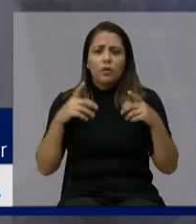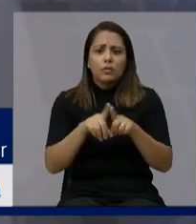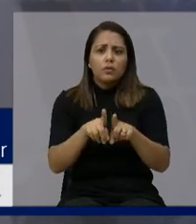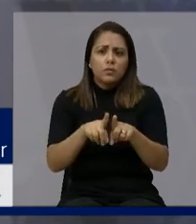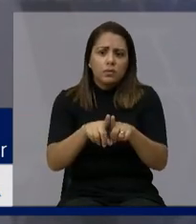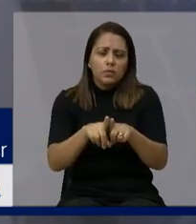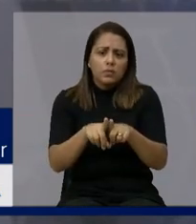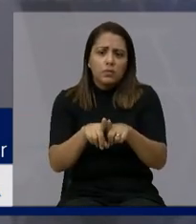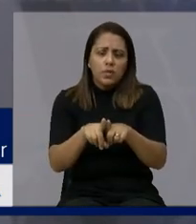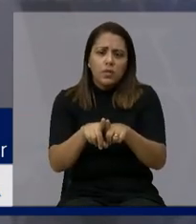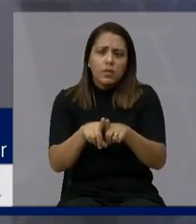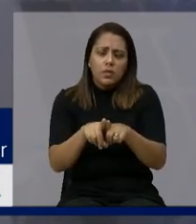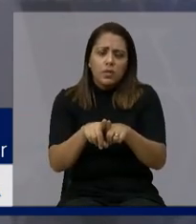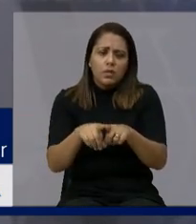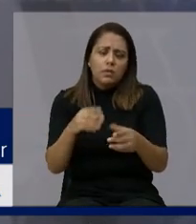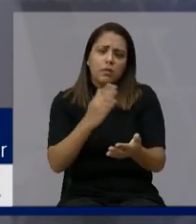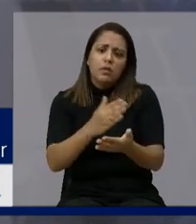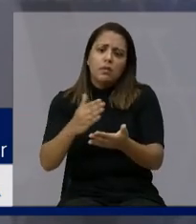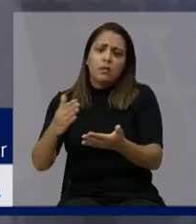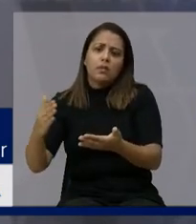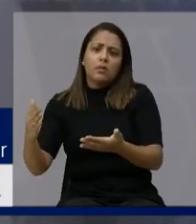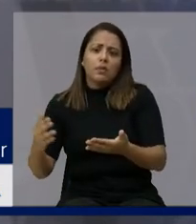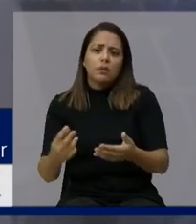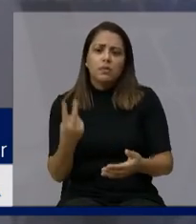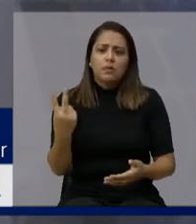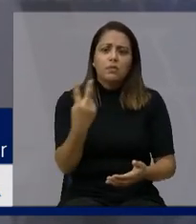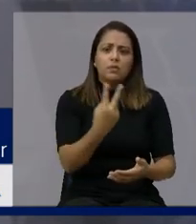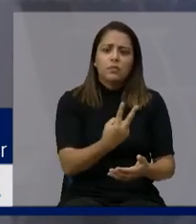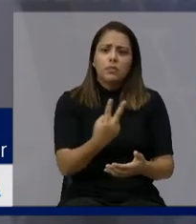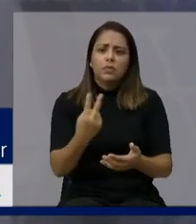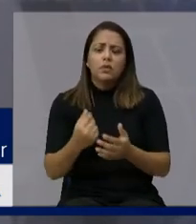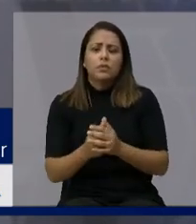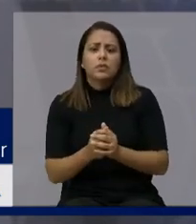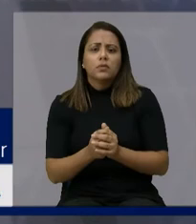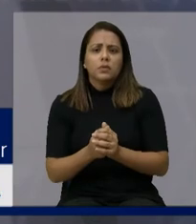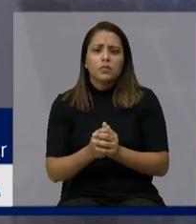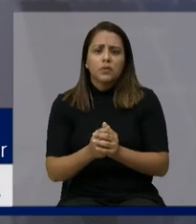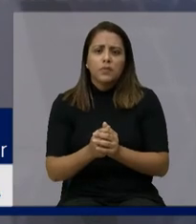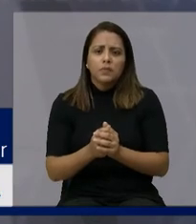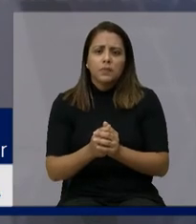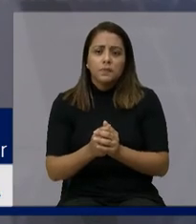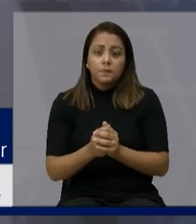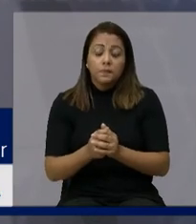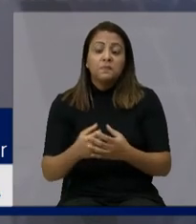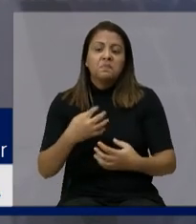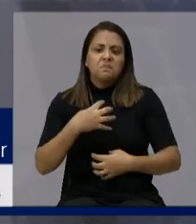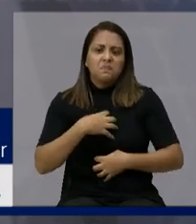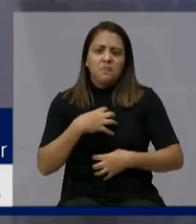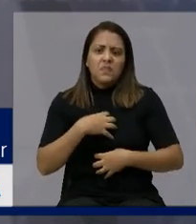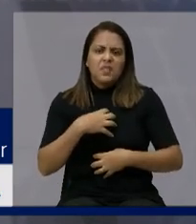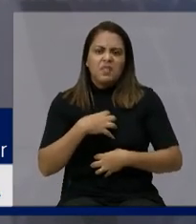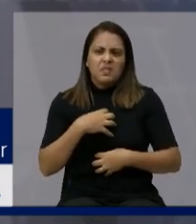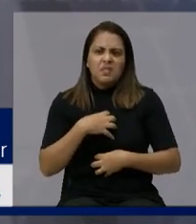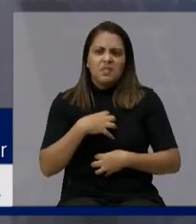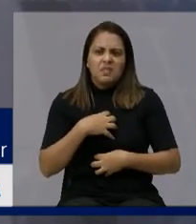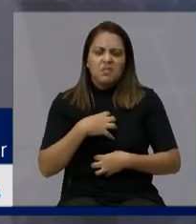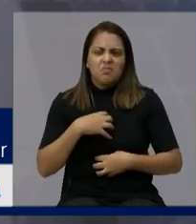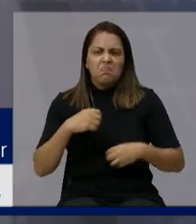servidores que trabalham a escala 2x2. O sentimento de revolta da categoria